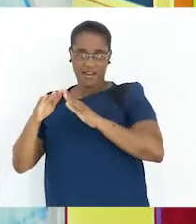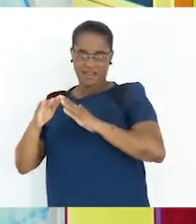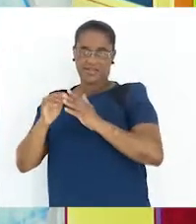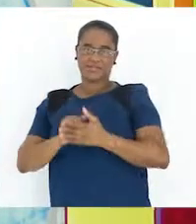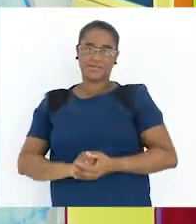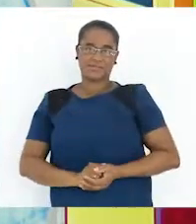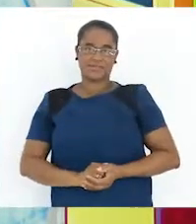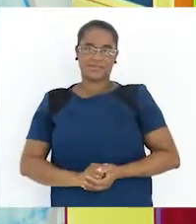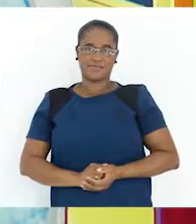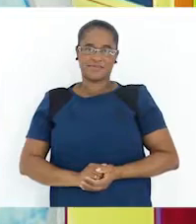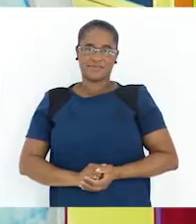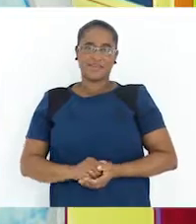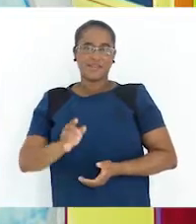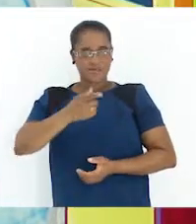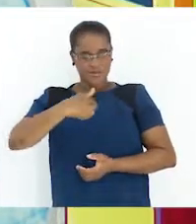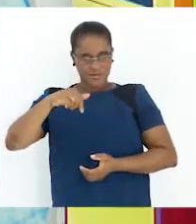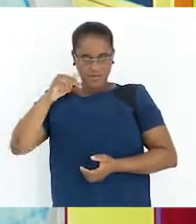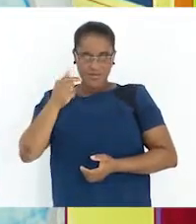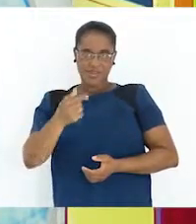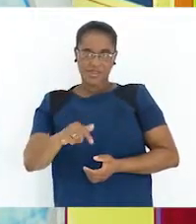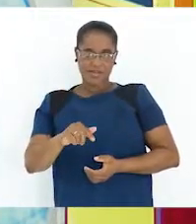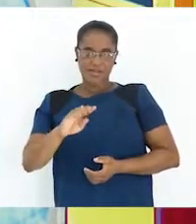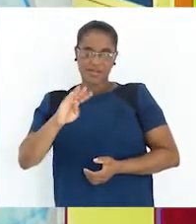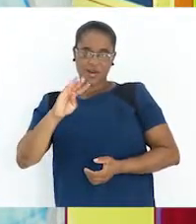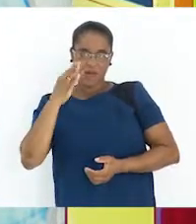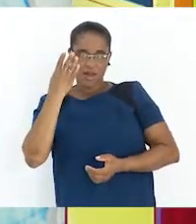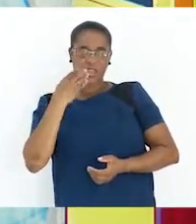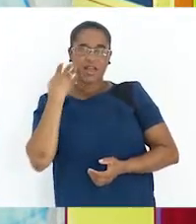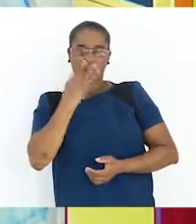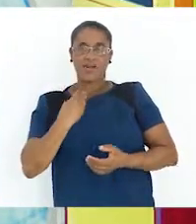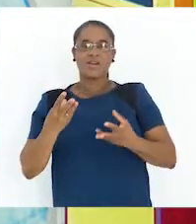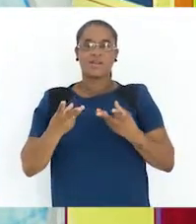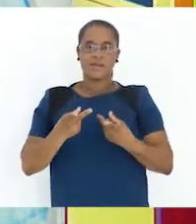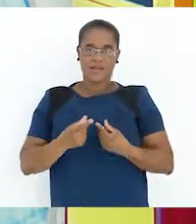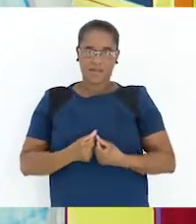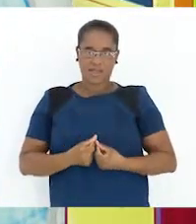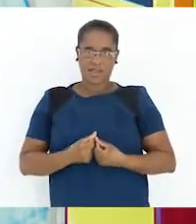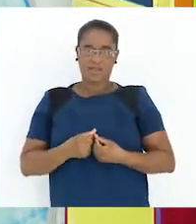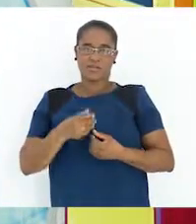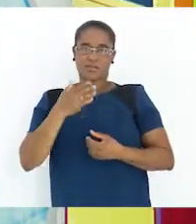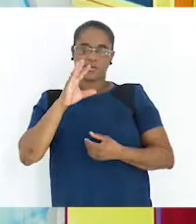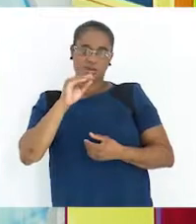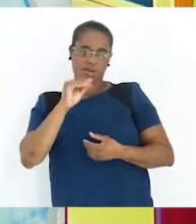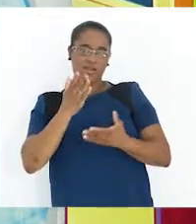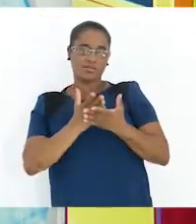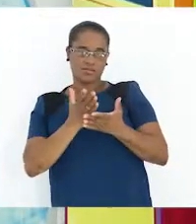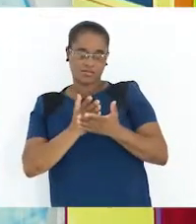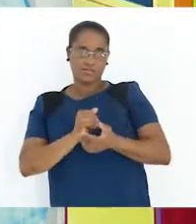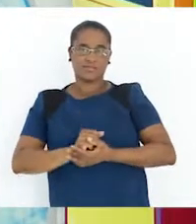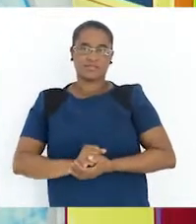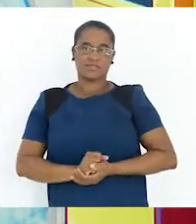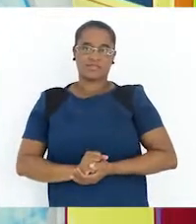Casa. Estamos na nossa quarta aula de matemática do 10º ano de escolaridade.